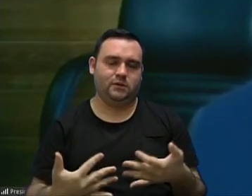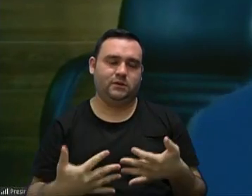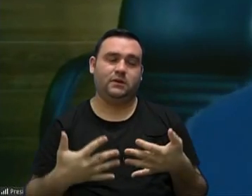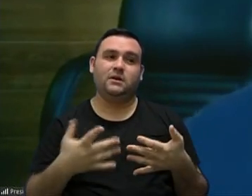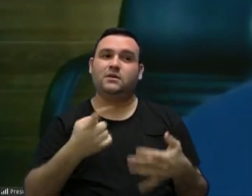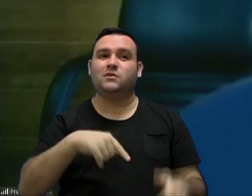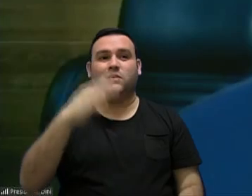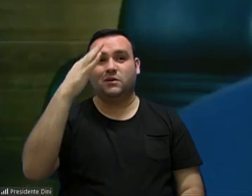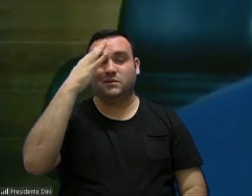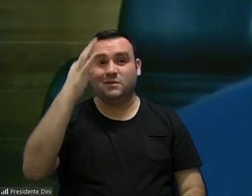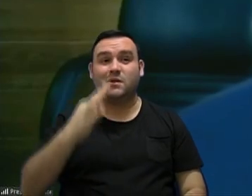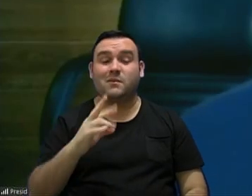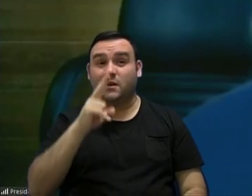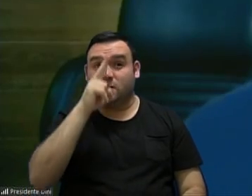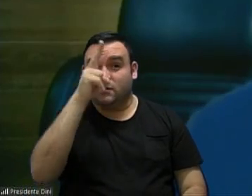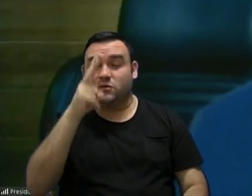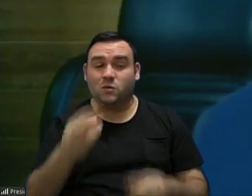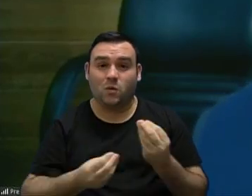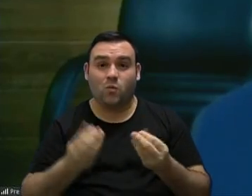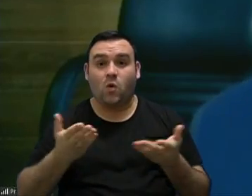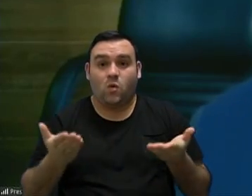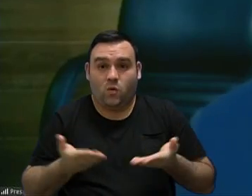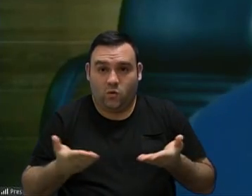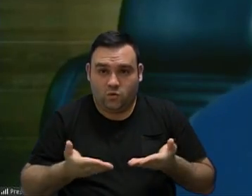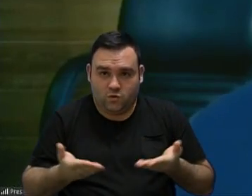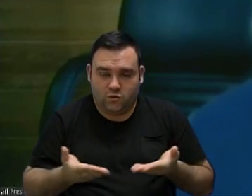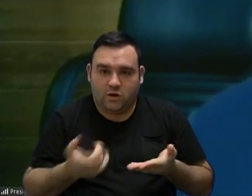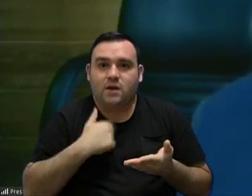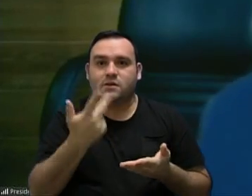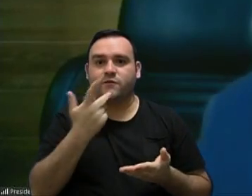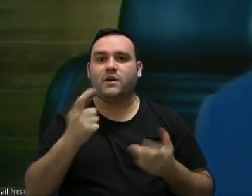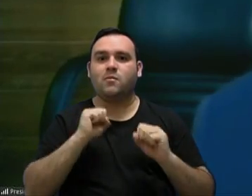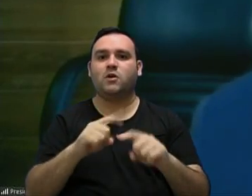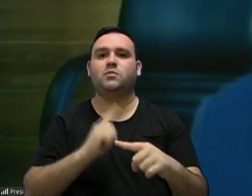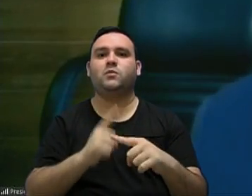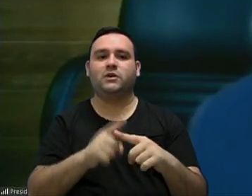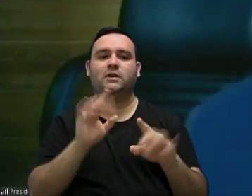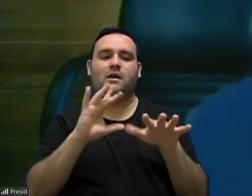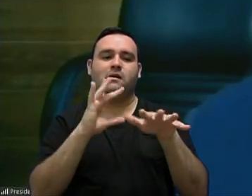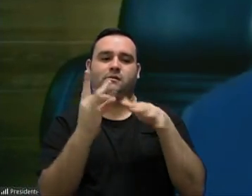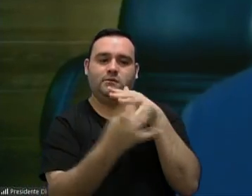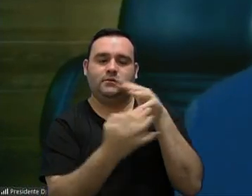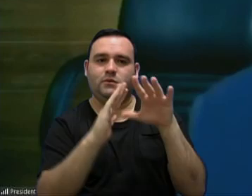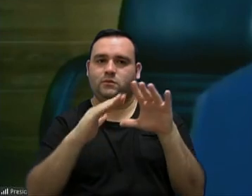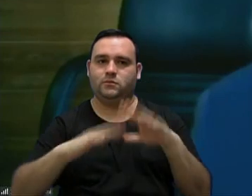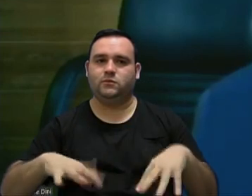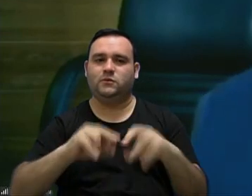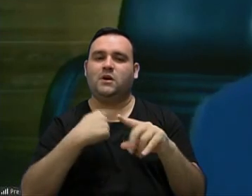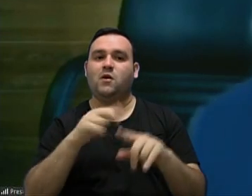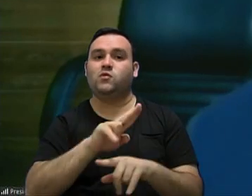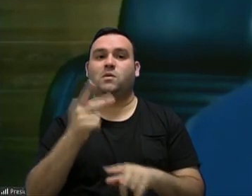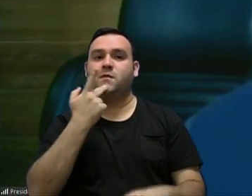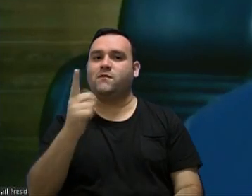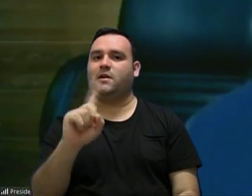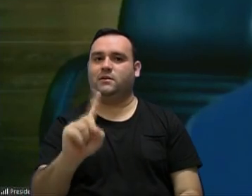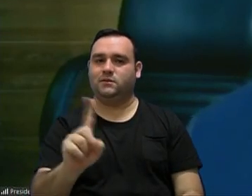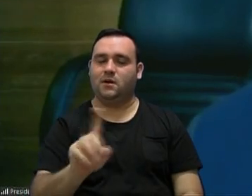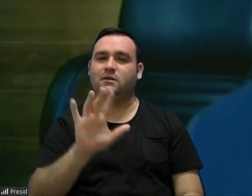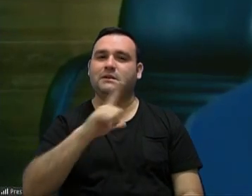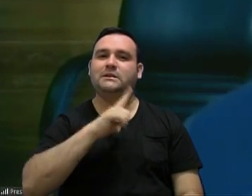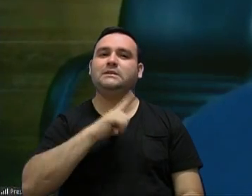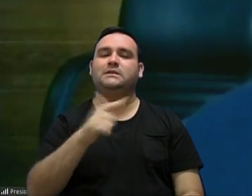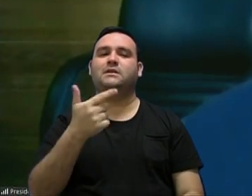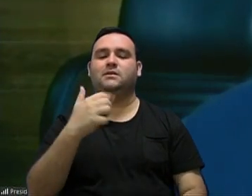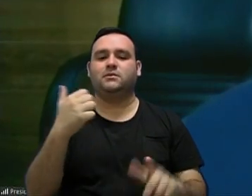Não entendemos a gravidade da situação. Hoje, eu posso aqui falar, porque está nas redes sociais, eu só não vou citar o nome, tem